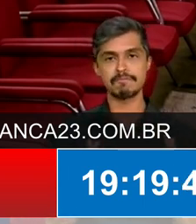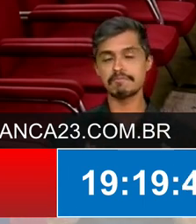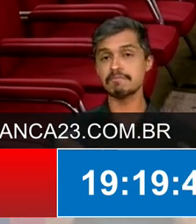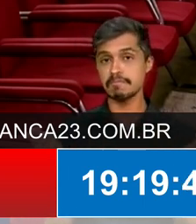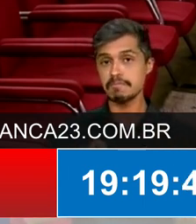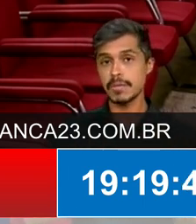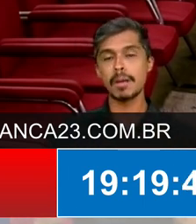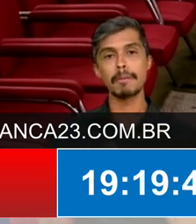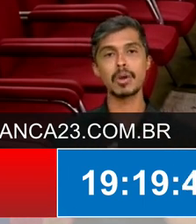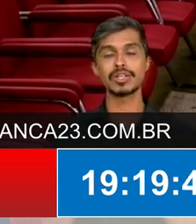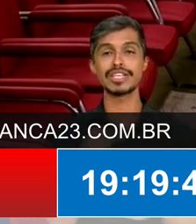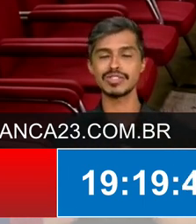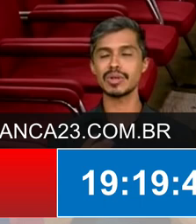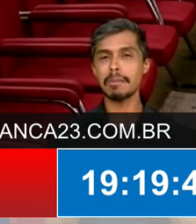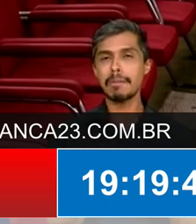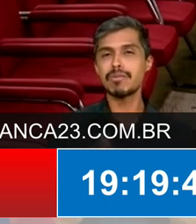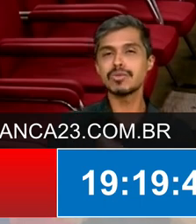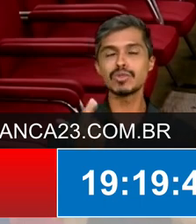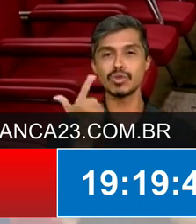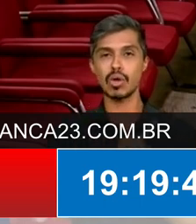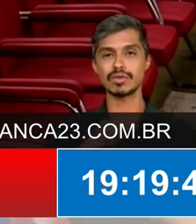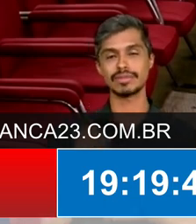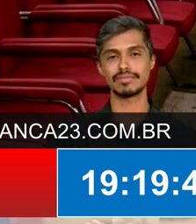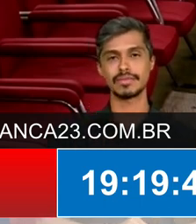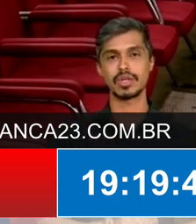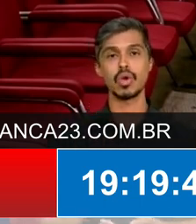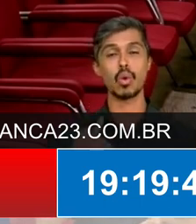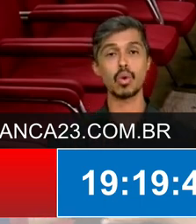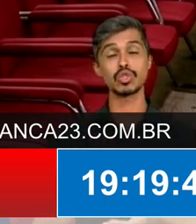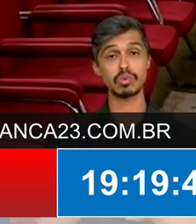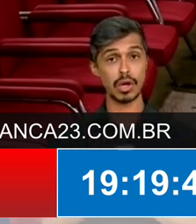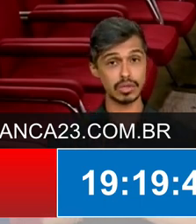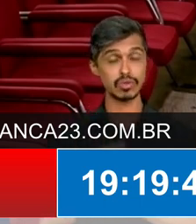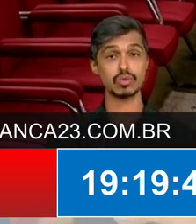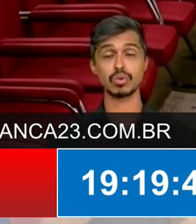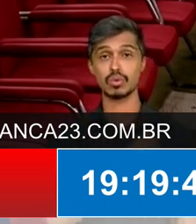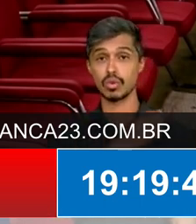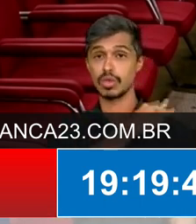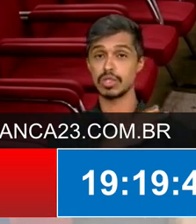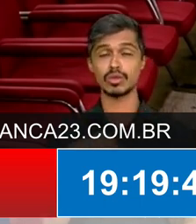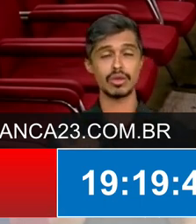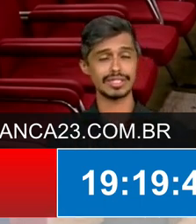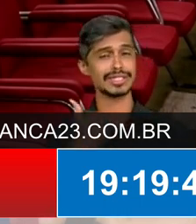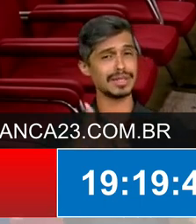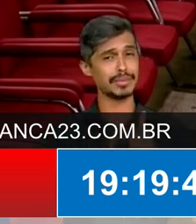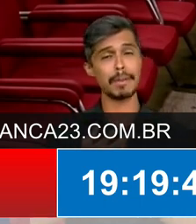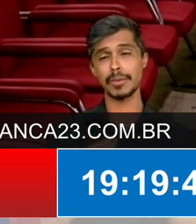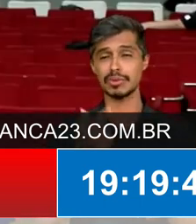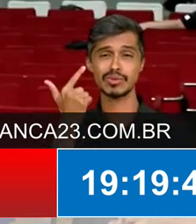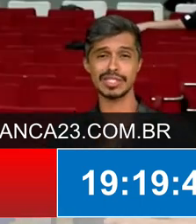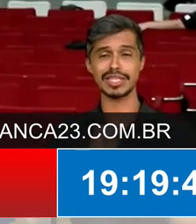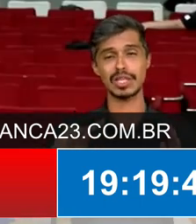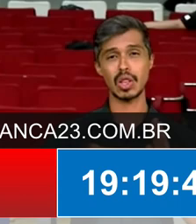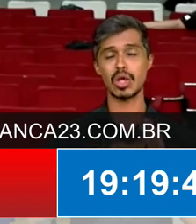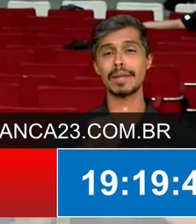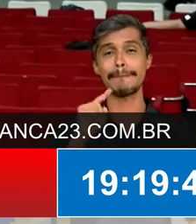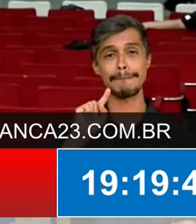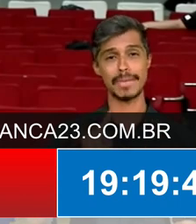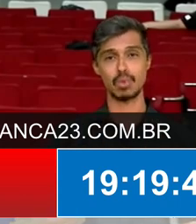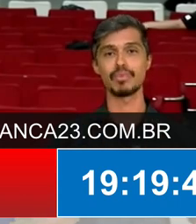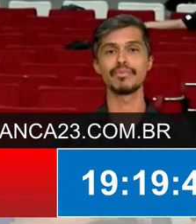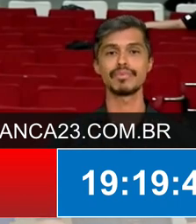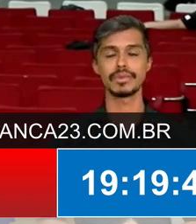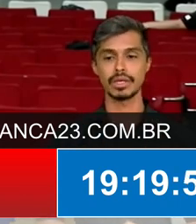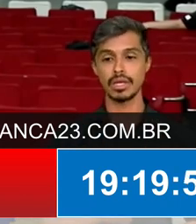isso é a originalidade do texto que a gente no último ano do ensino médio A Gente Tem trabalhado muito para chegar a nota 1000 Eu costumo dizer que o